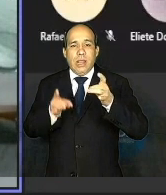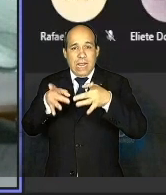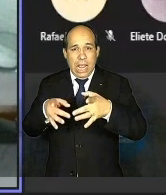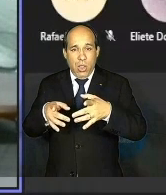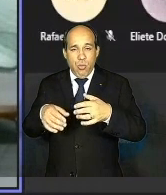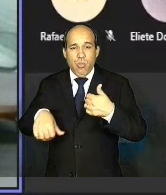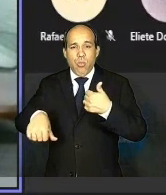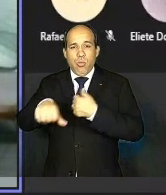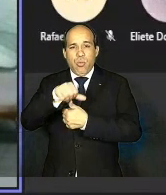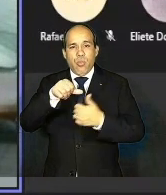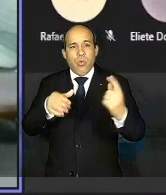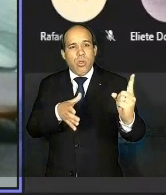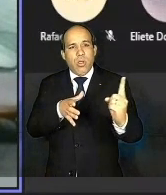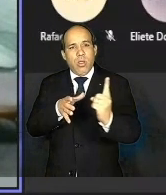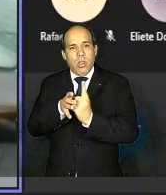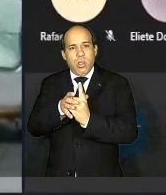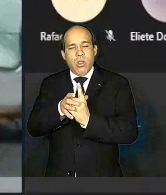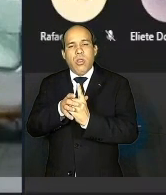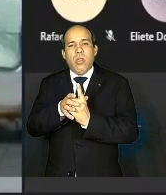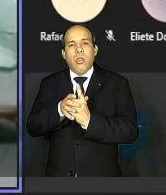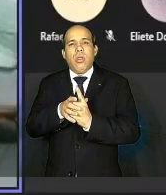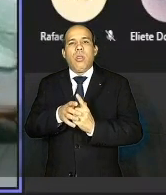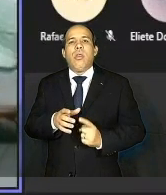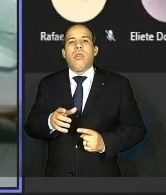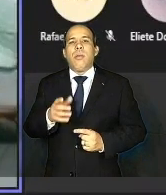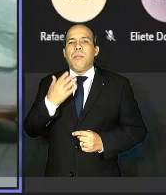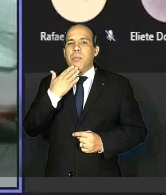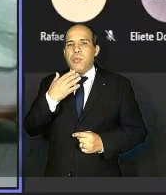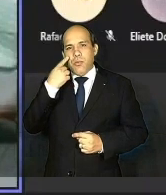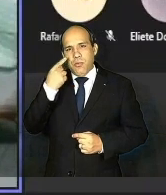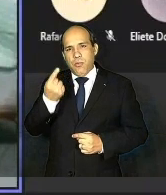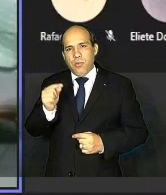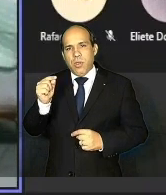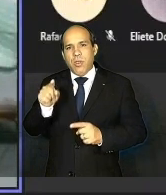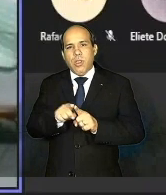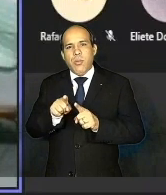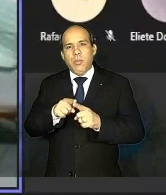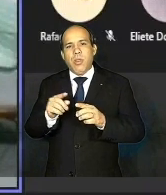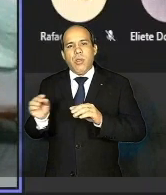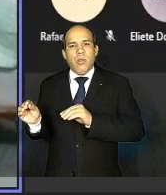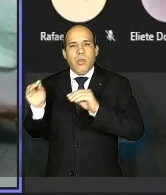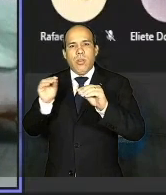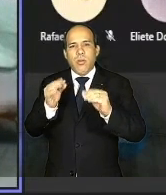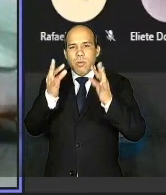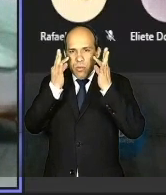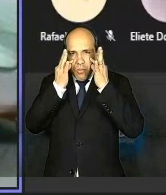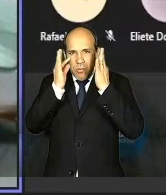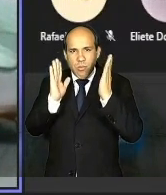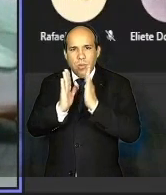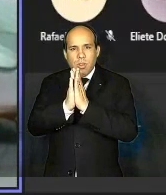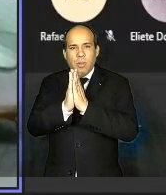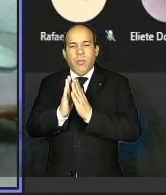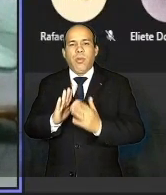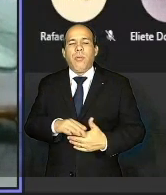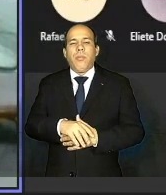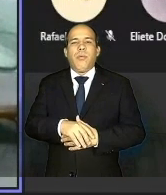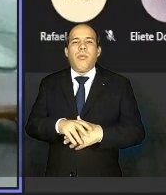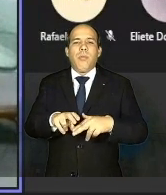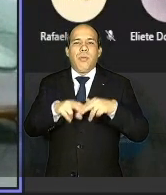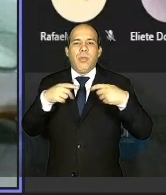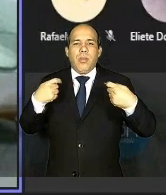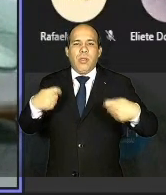né? Sim. E com a saída dela, o desembargador Maruzan não só pediu o vice, como pediu para trazer o